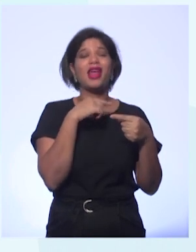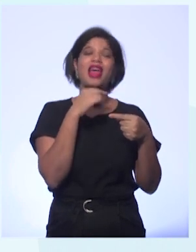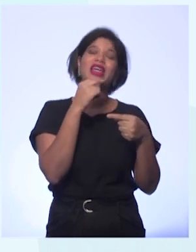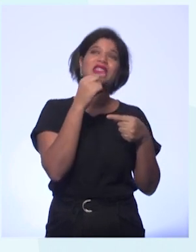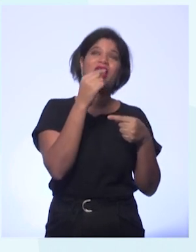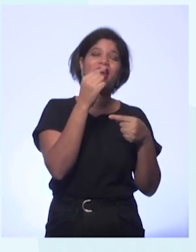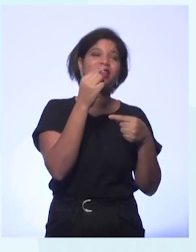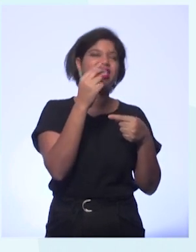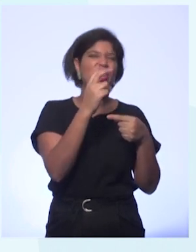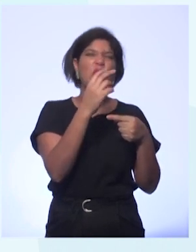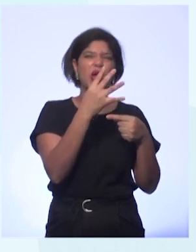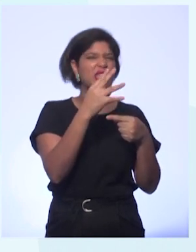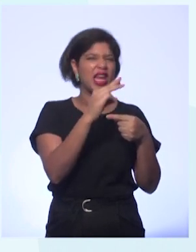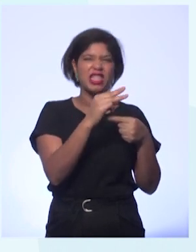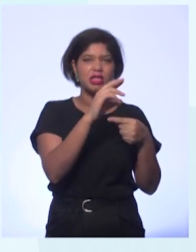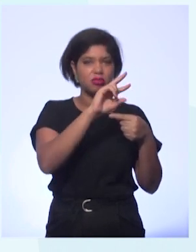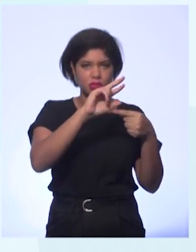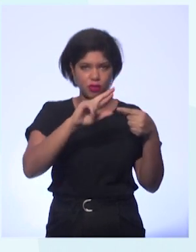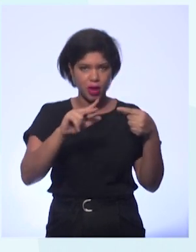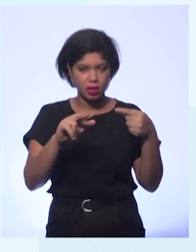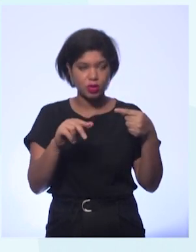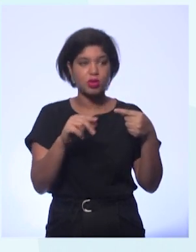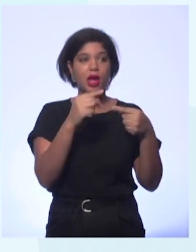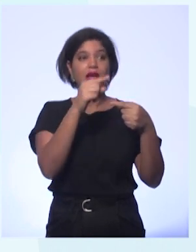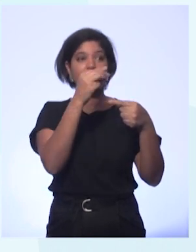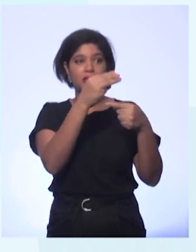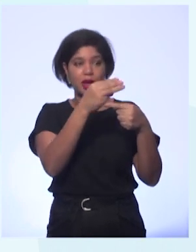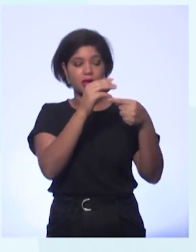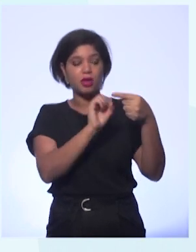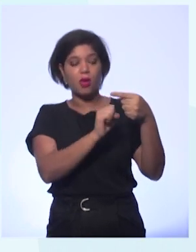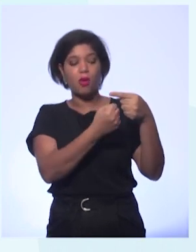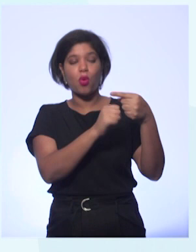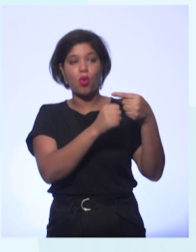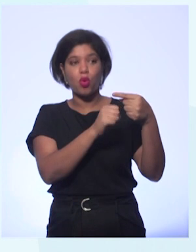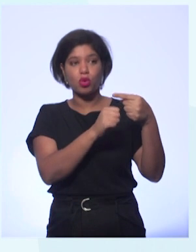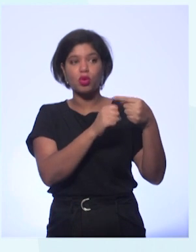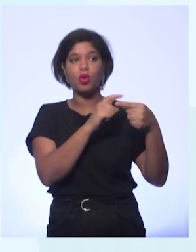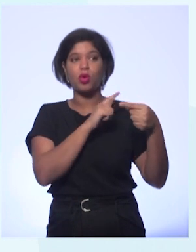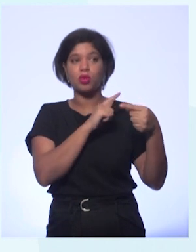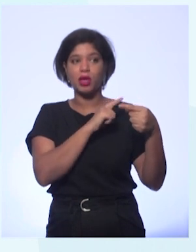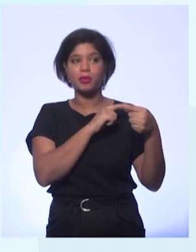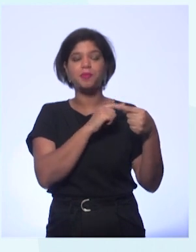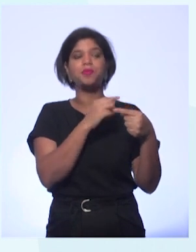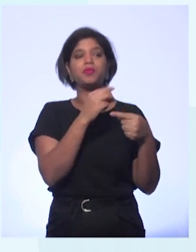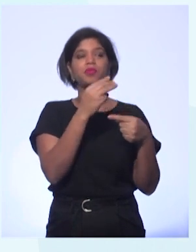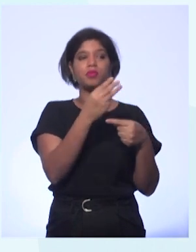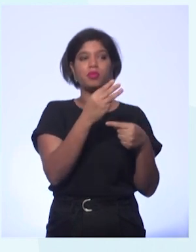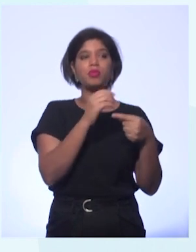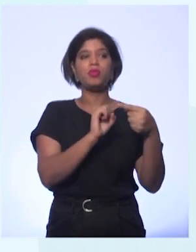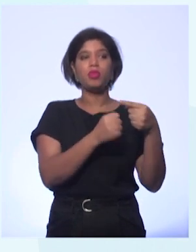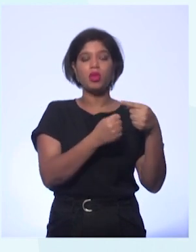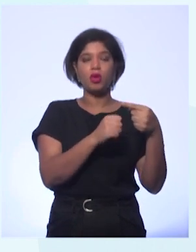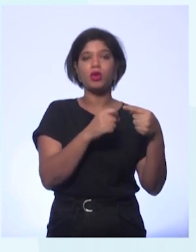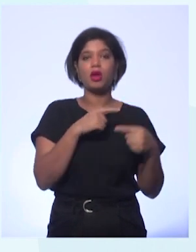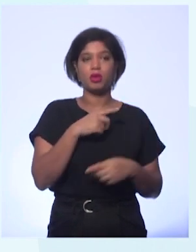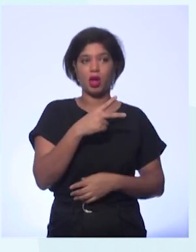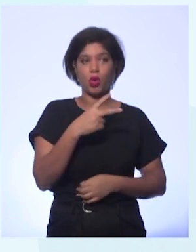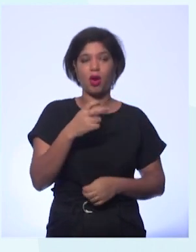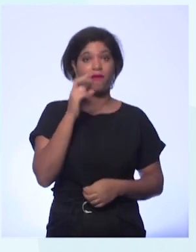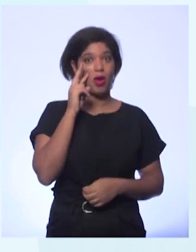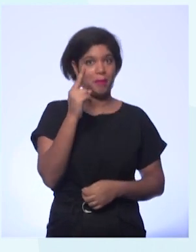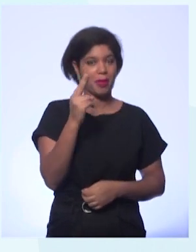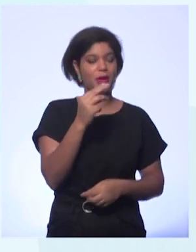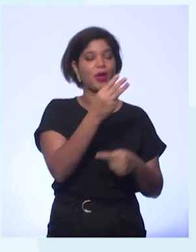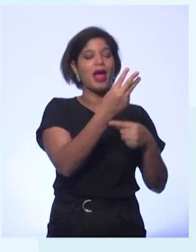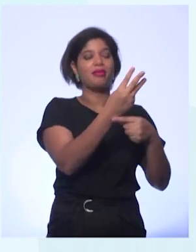menor que o número de baixo, na hora que eu vou fazer a divisão, como ele é menor do que o de baixo, ele vai ser menor que um inteiro. Então, olha o nosso primeiro